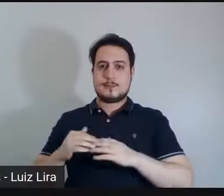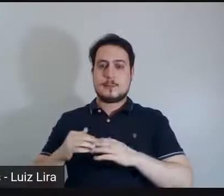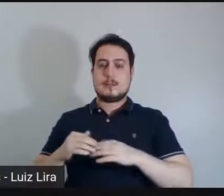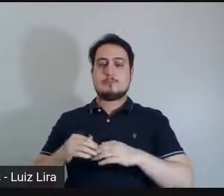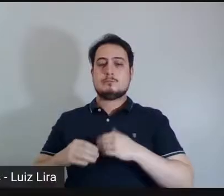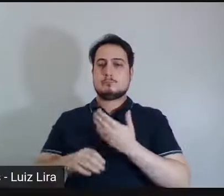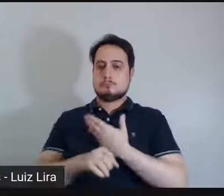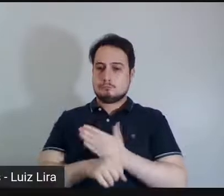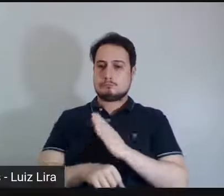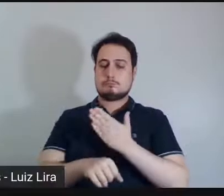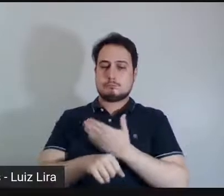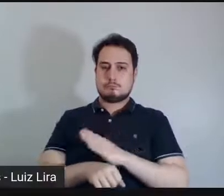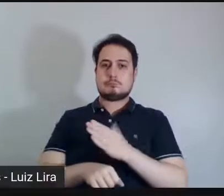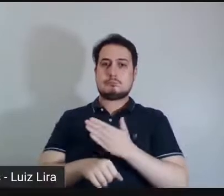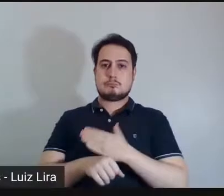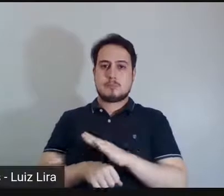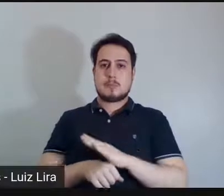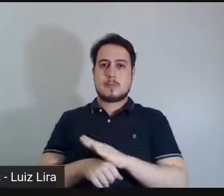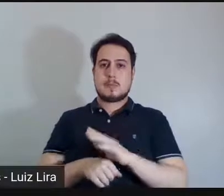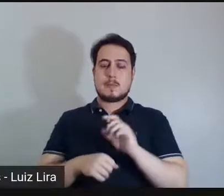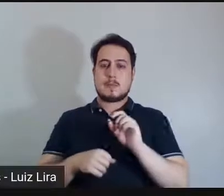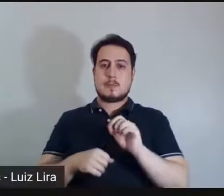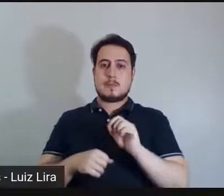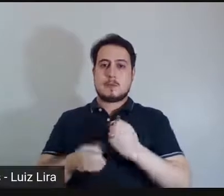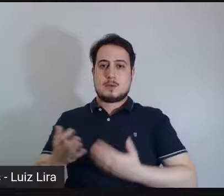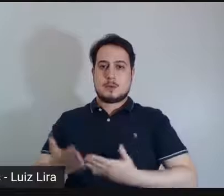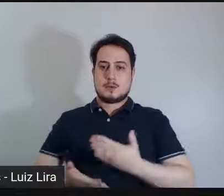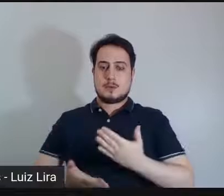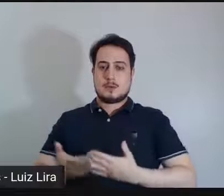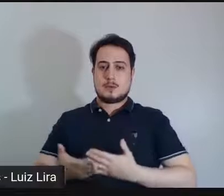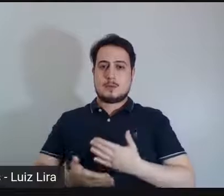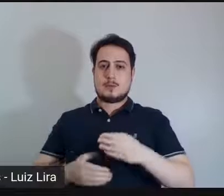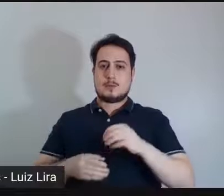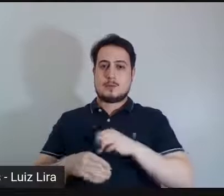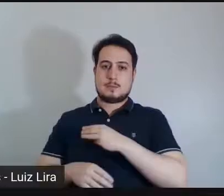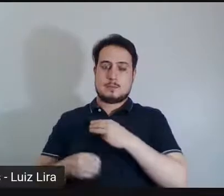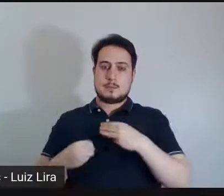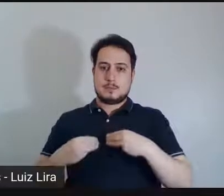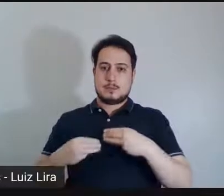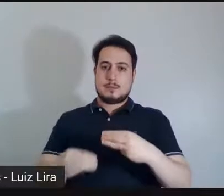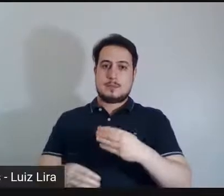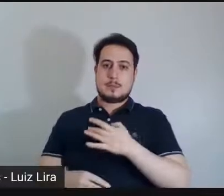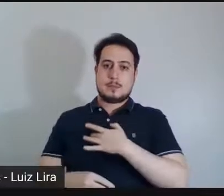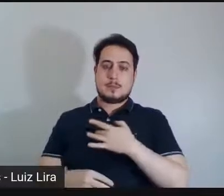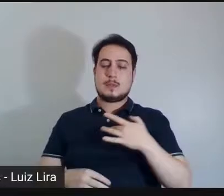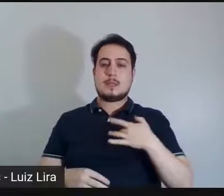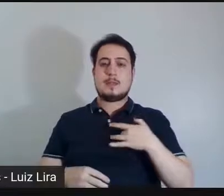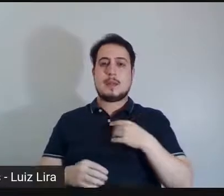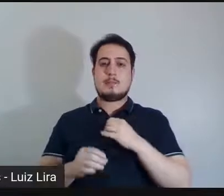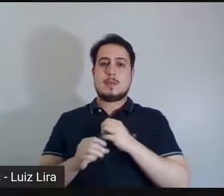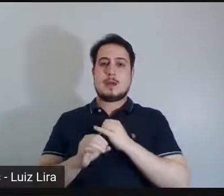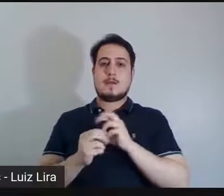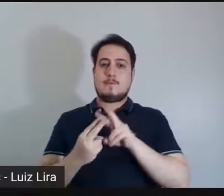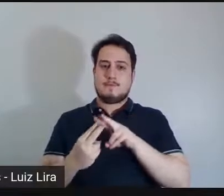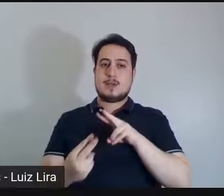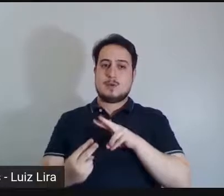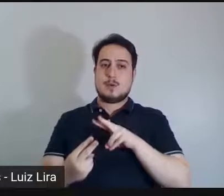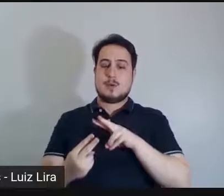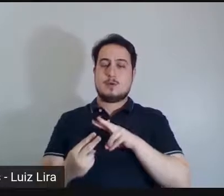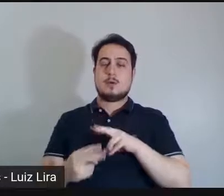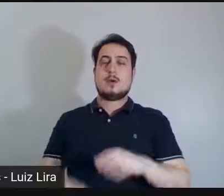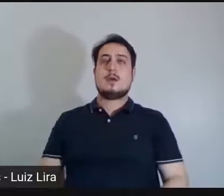treinamentos para servidores do Ministério da Saúde, né, da forma online também. Então, da